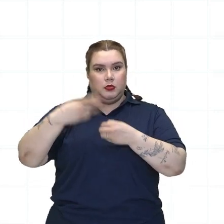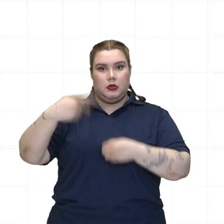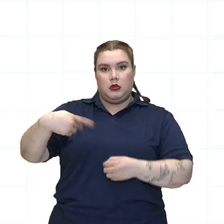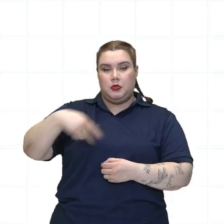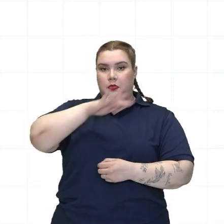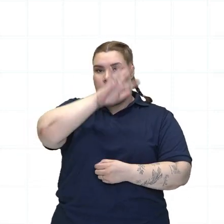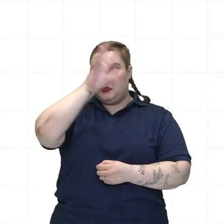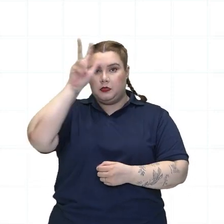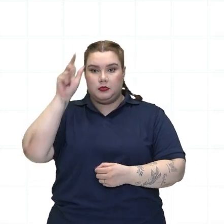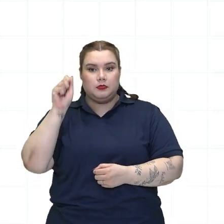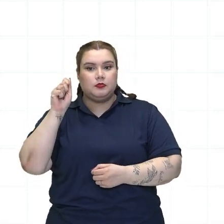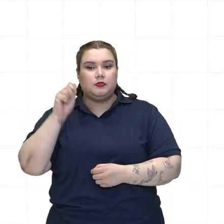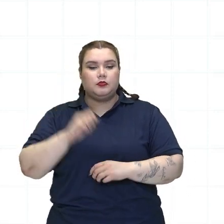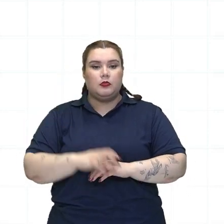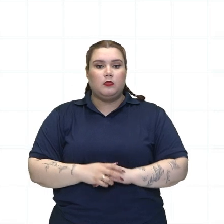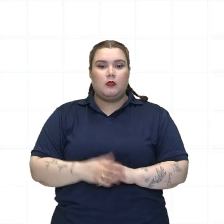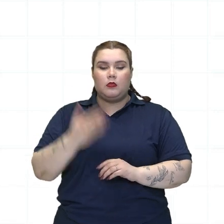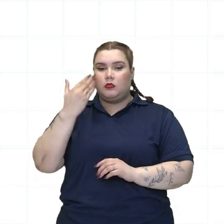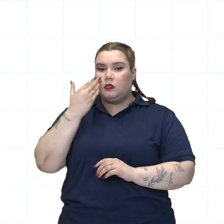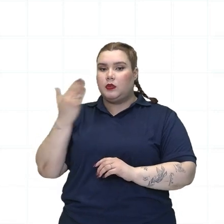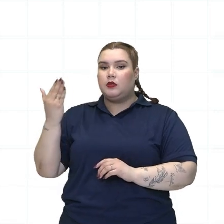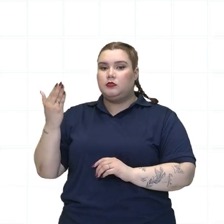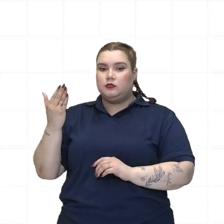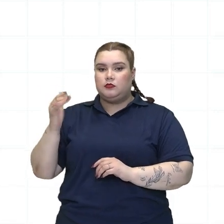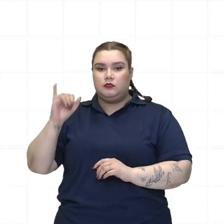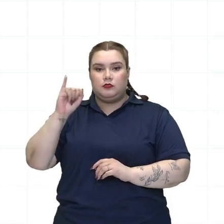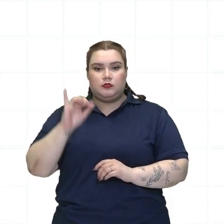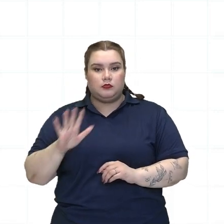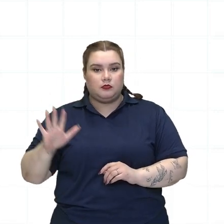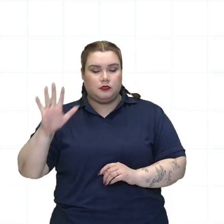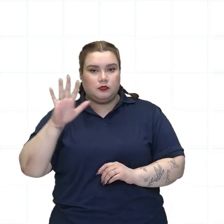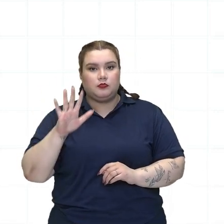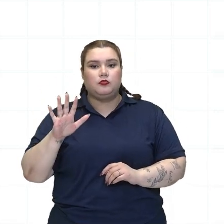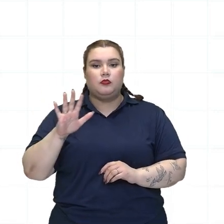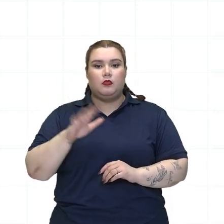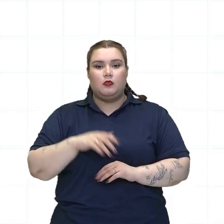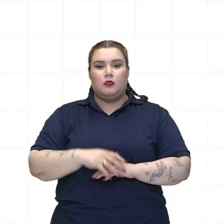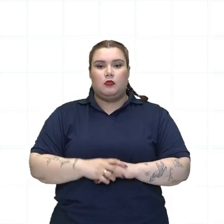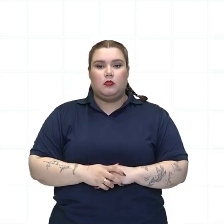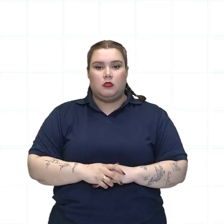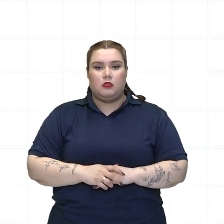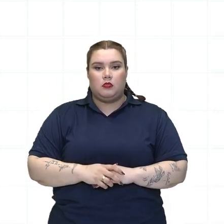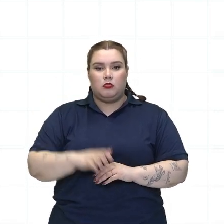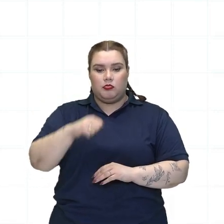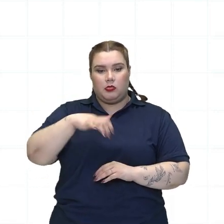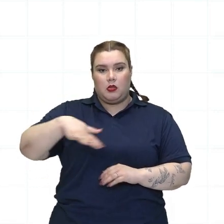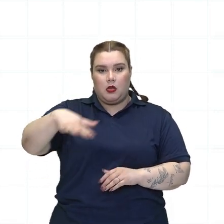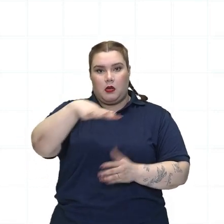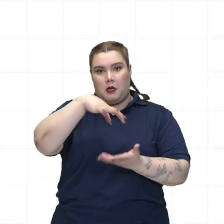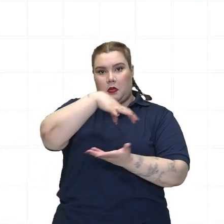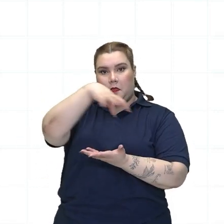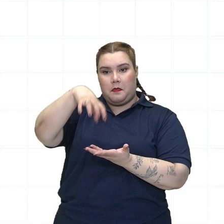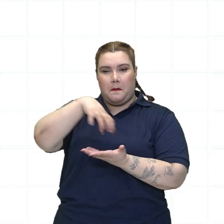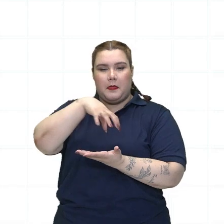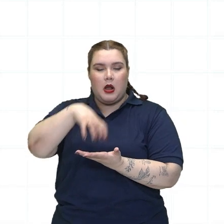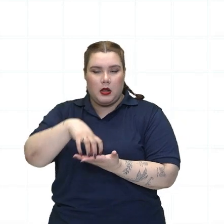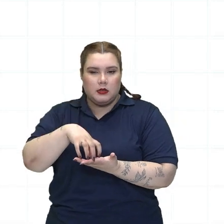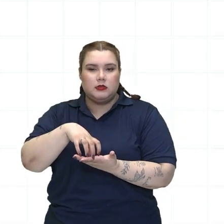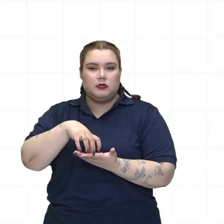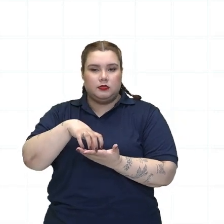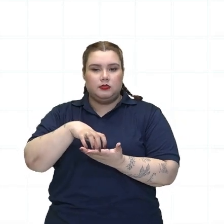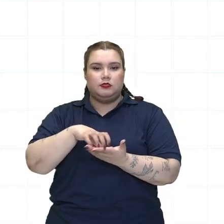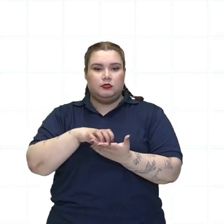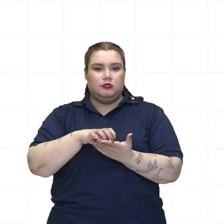tá? Então você está vendo aí na sua tela uma praça, tá? Daqui a pouco eu